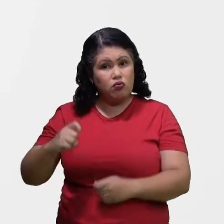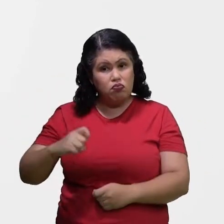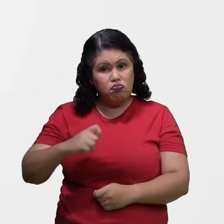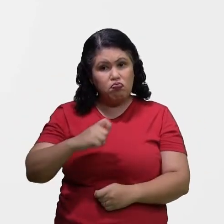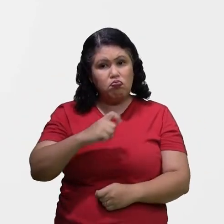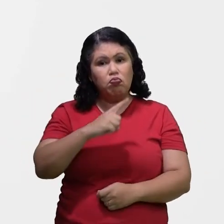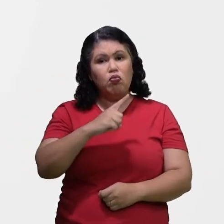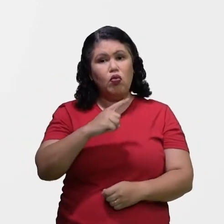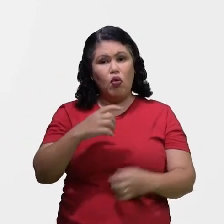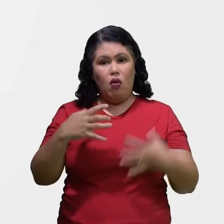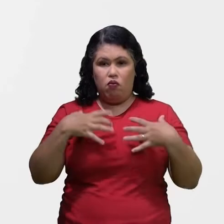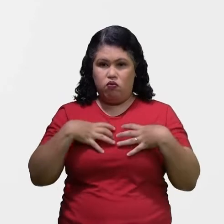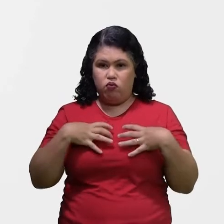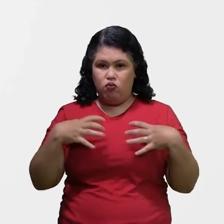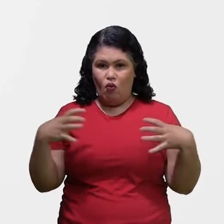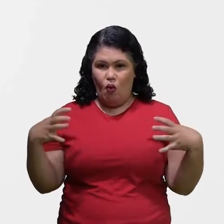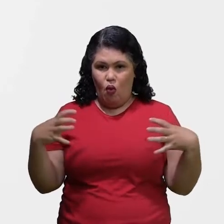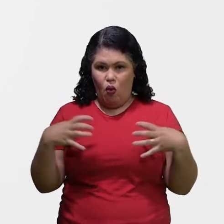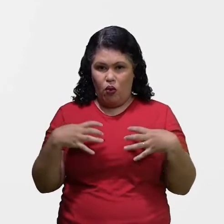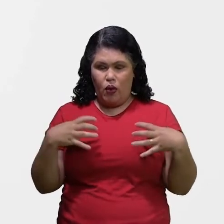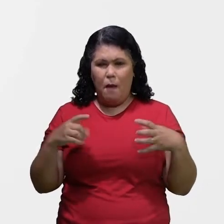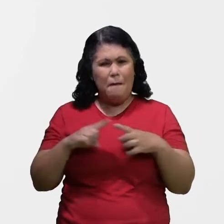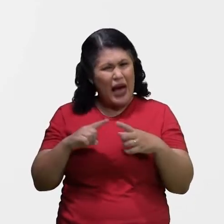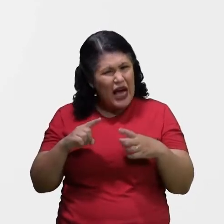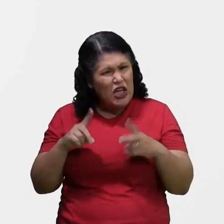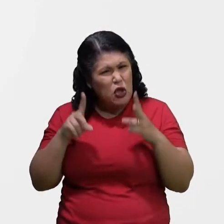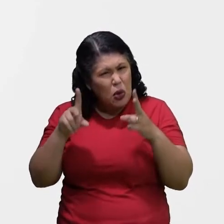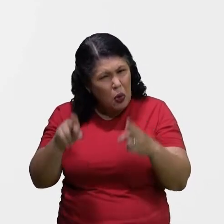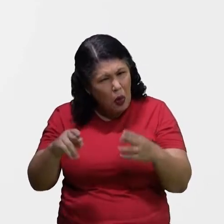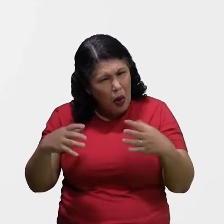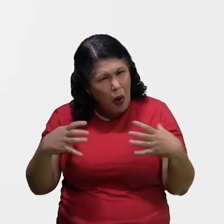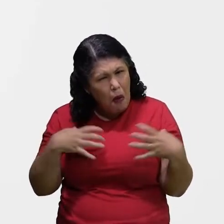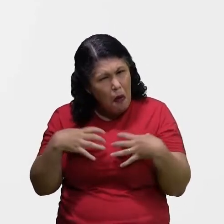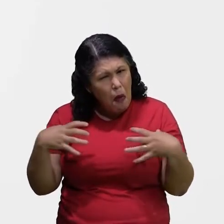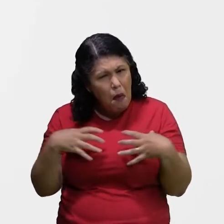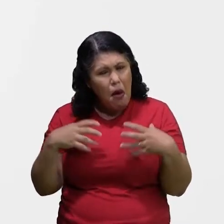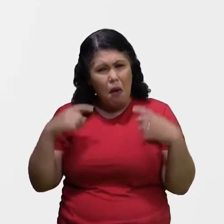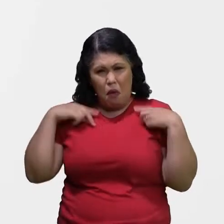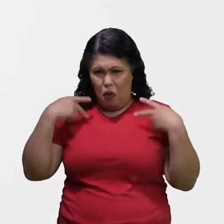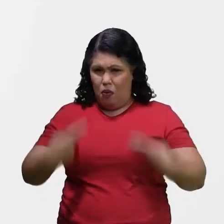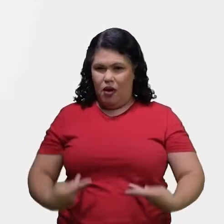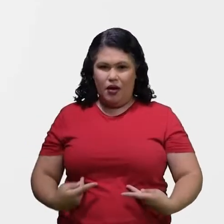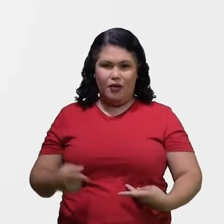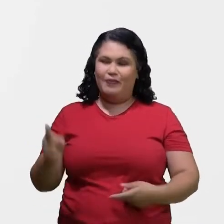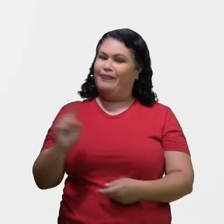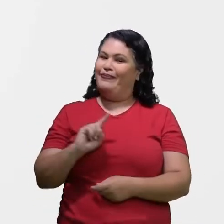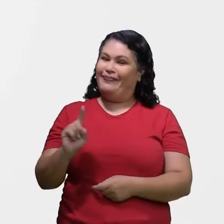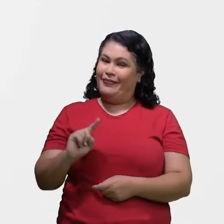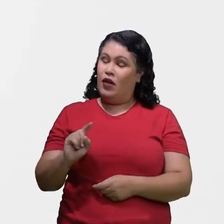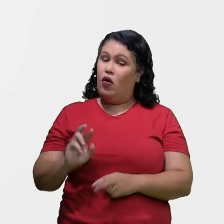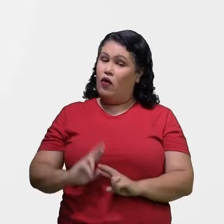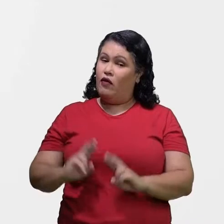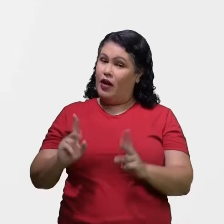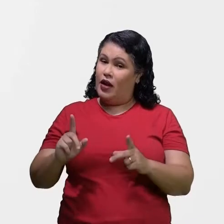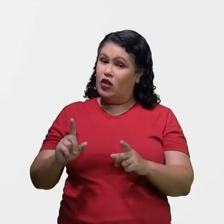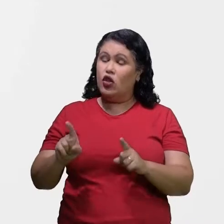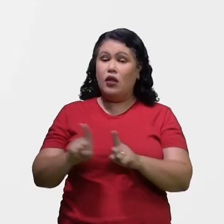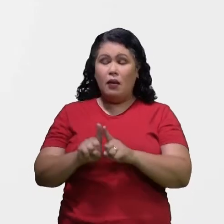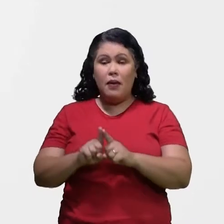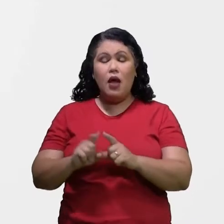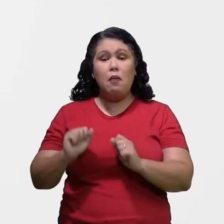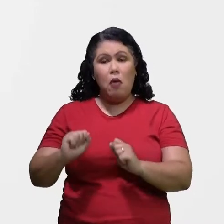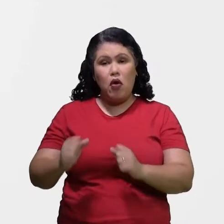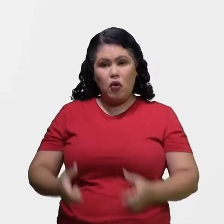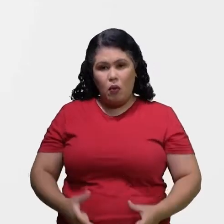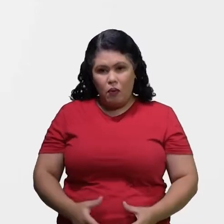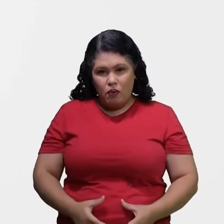um pulmonar, né? Não é bem um pulmão. Tem alguns peixes que têm uma bexiga